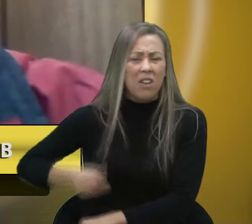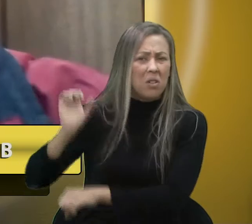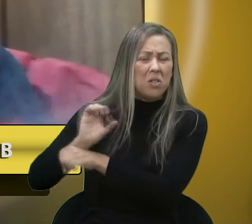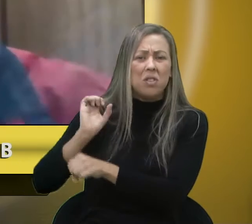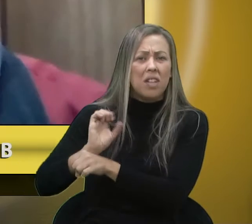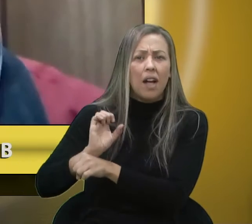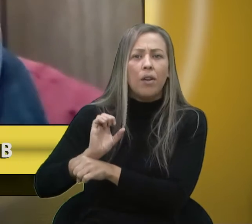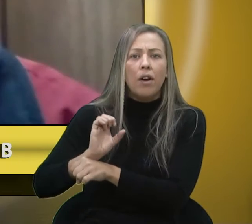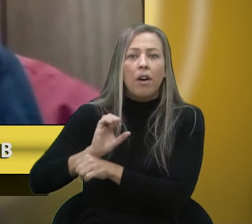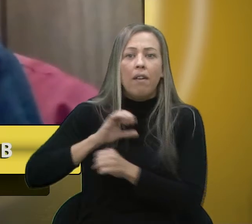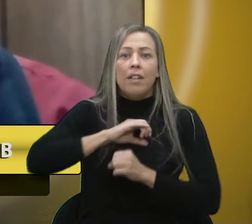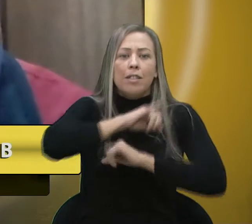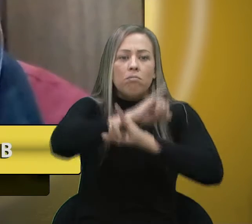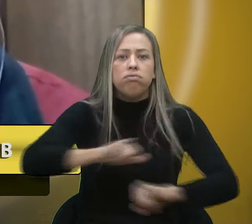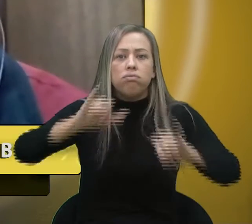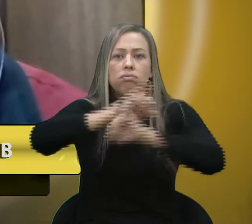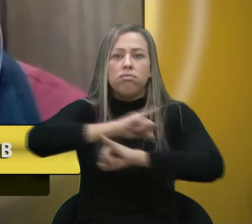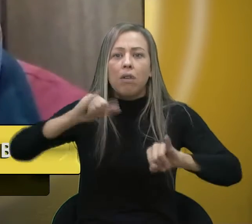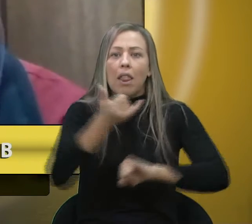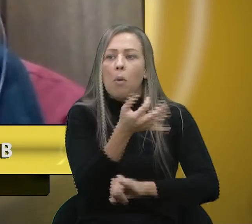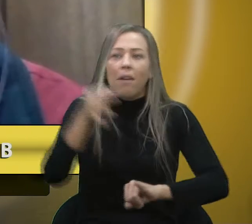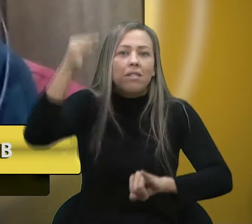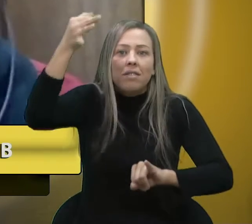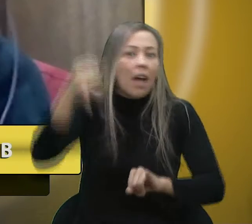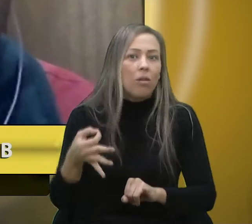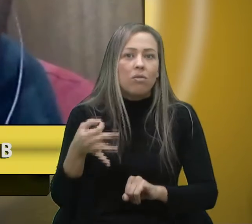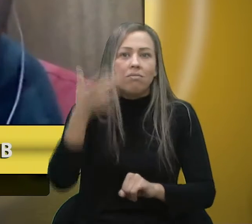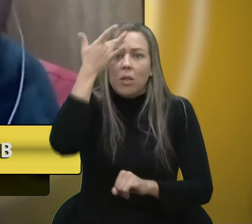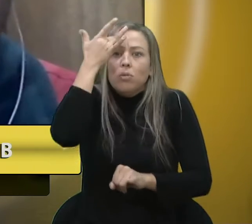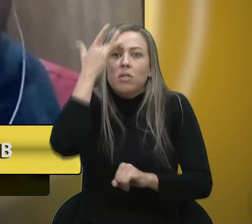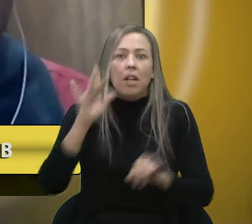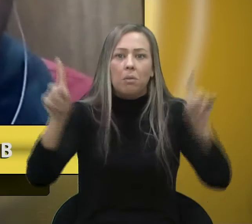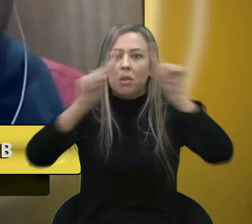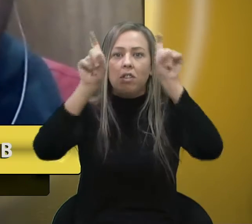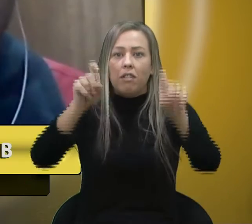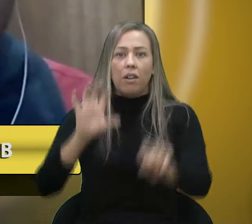um mundo de incertezas para todo mundo. Um mundo de incertezas.